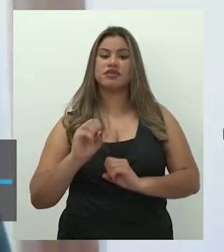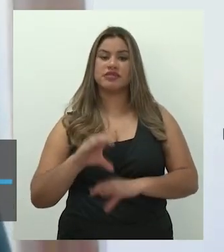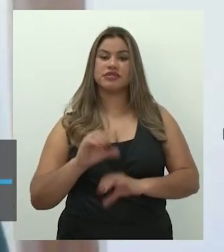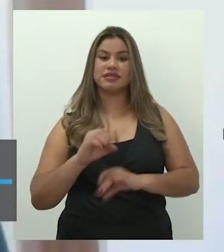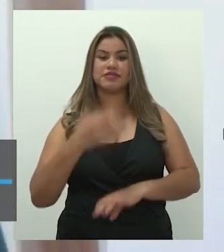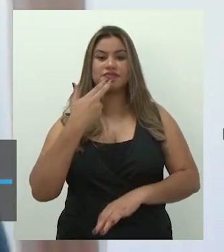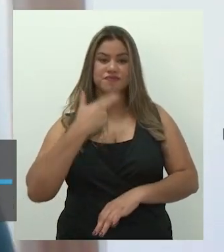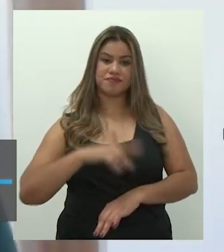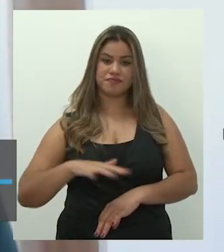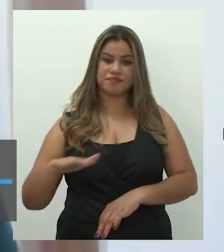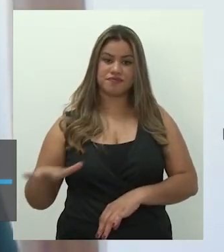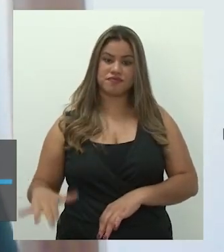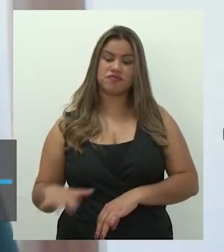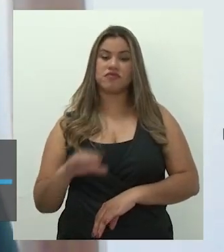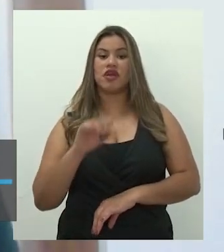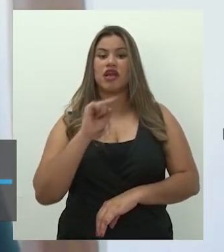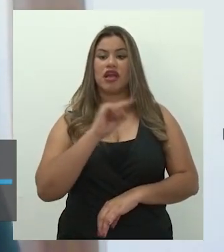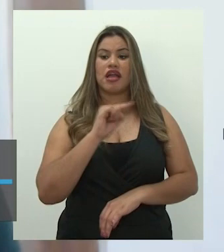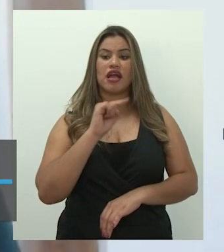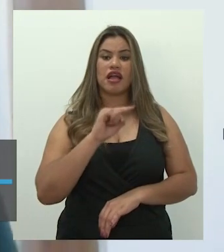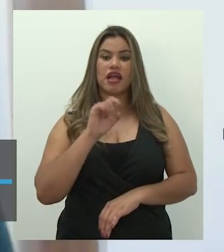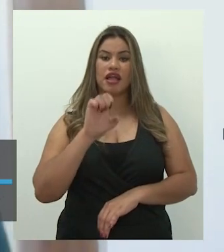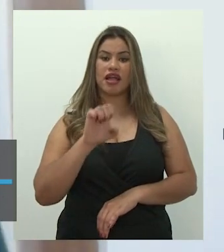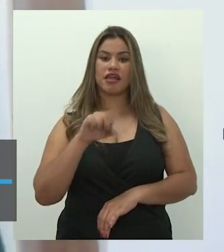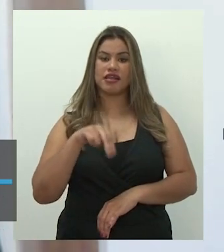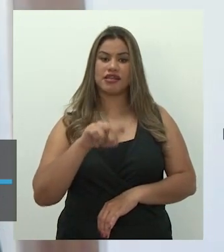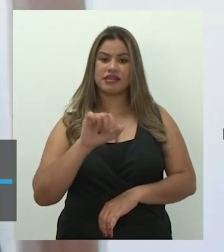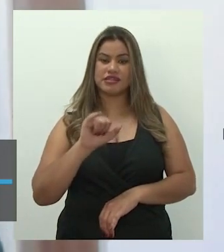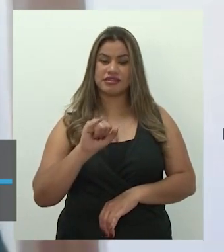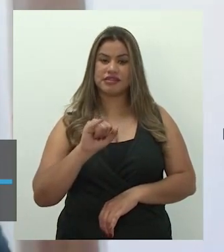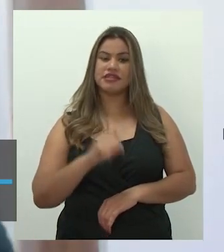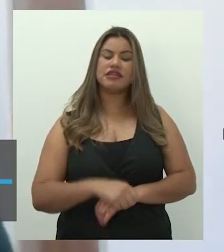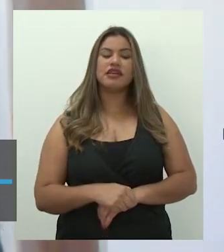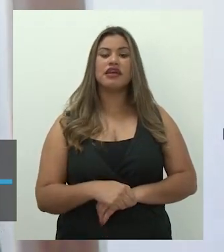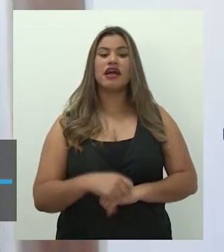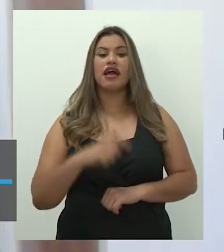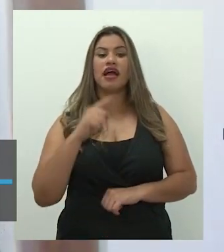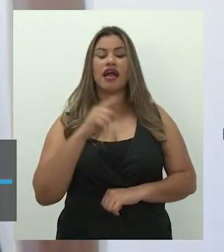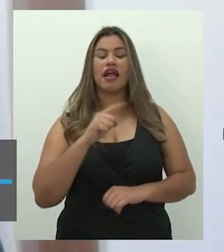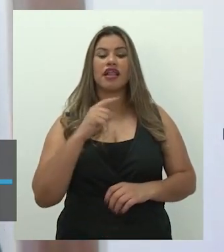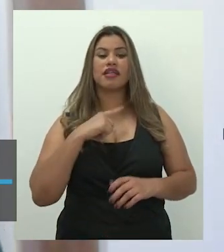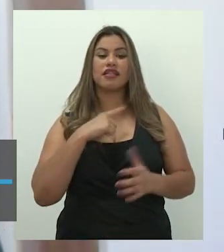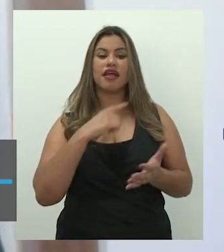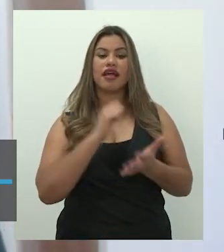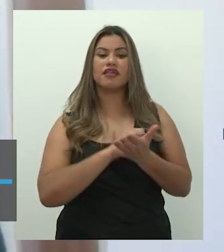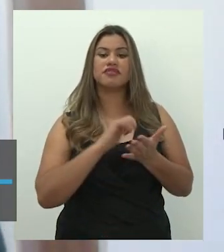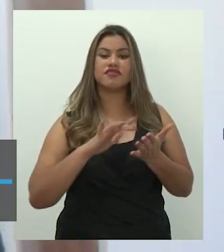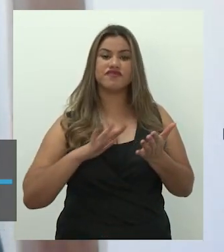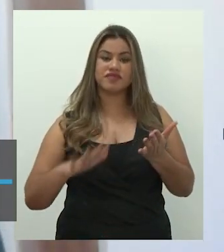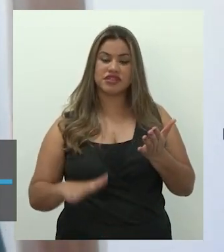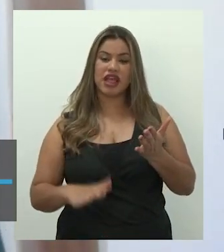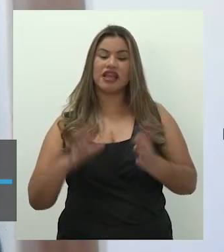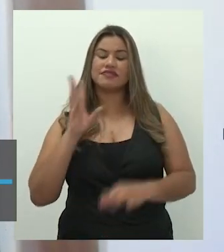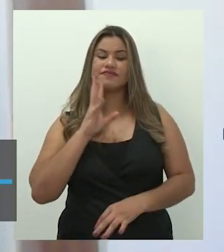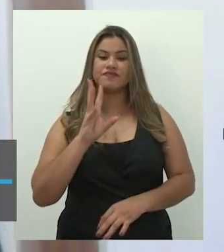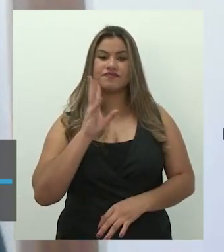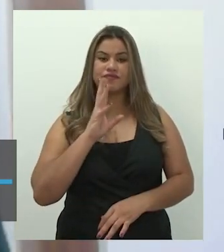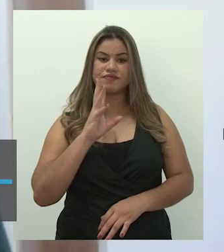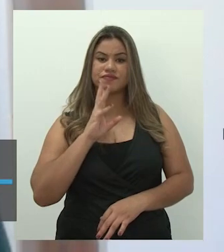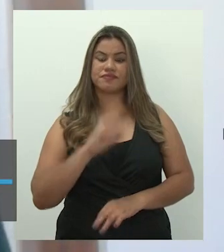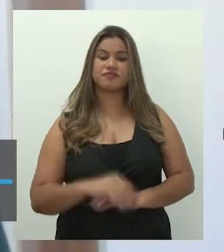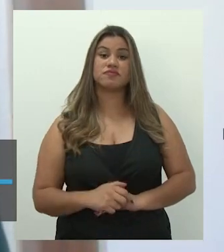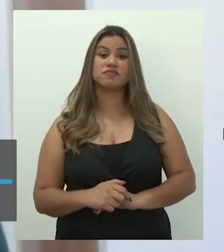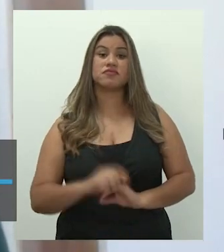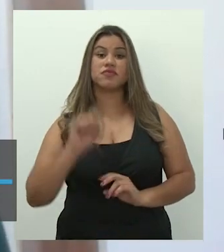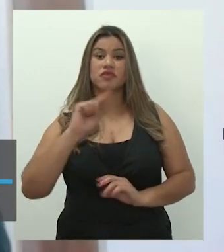professora N, ela se intitula como professora N. Ela faz uma atividade muito interessante. Ela leva, né, para a